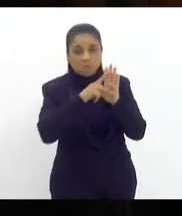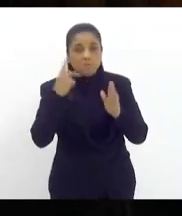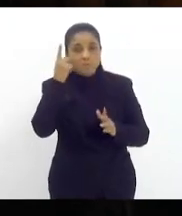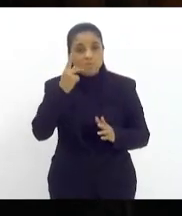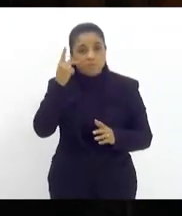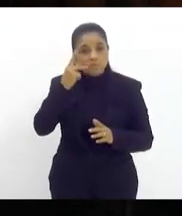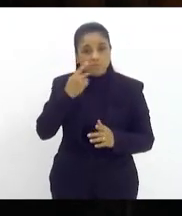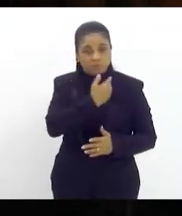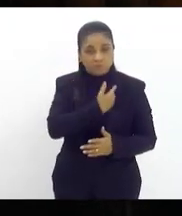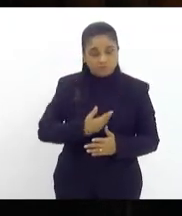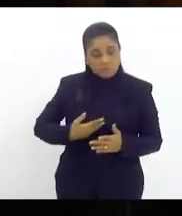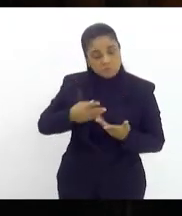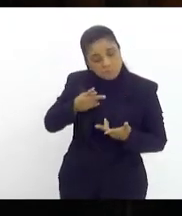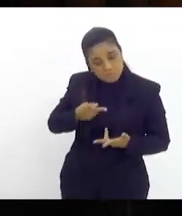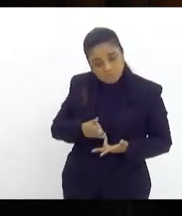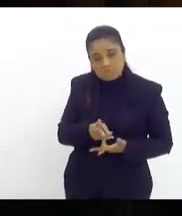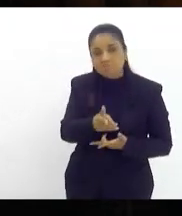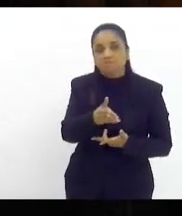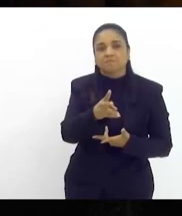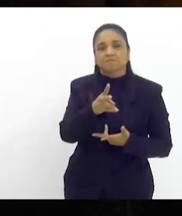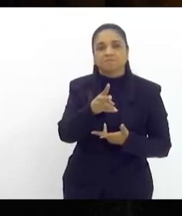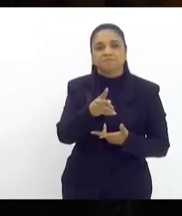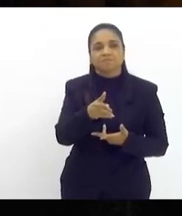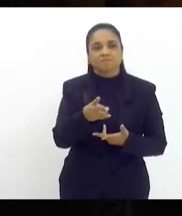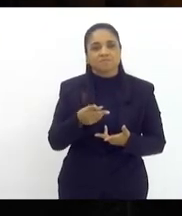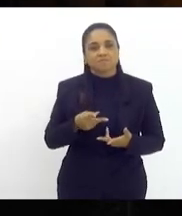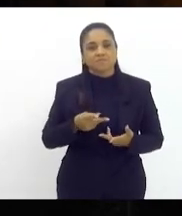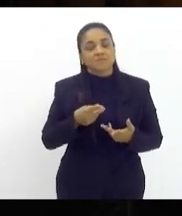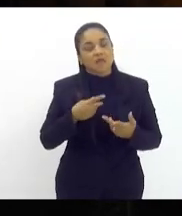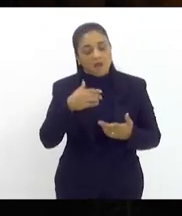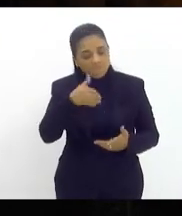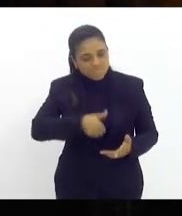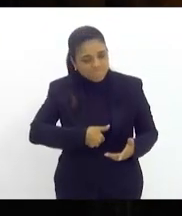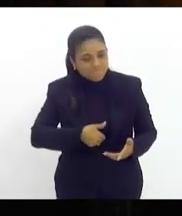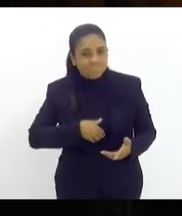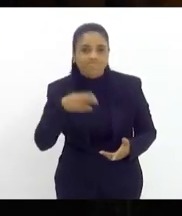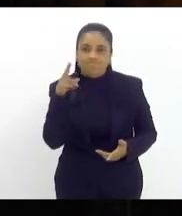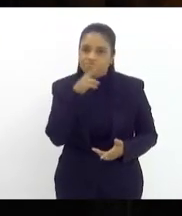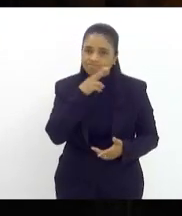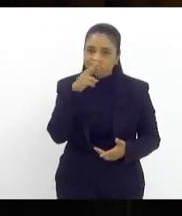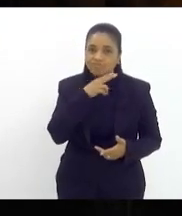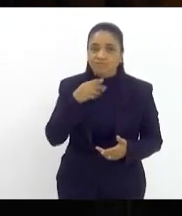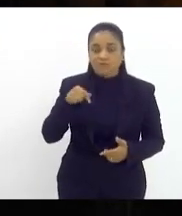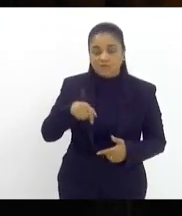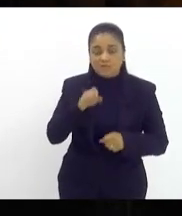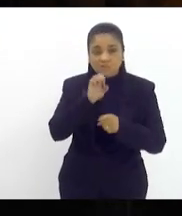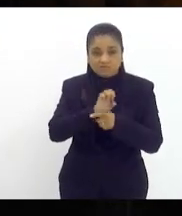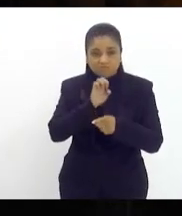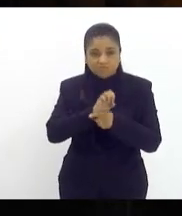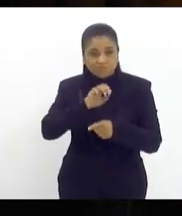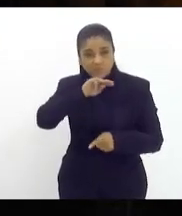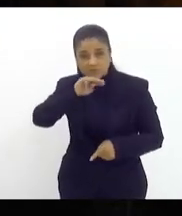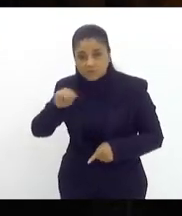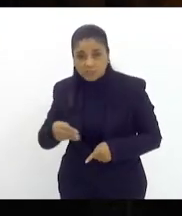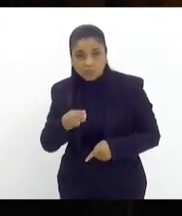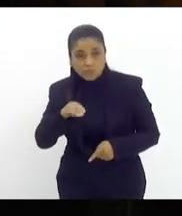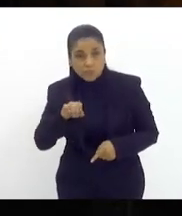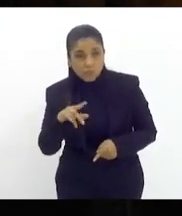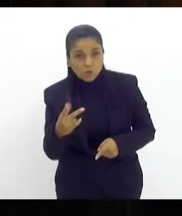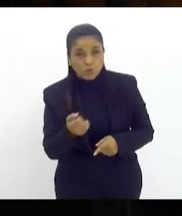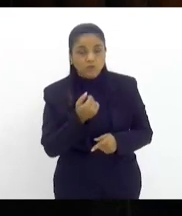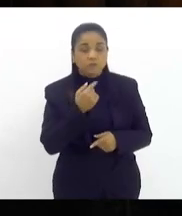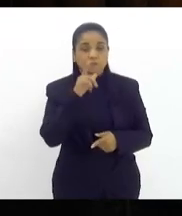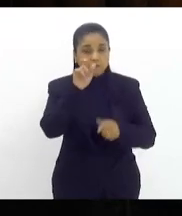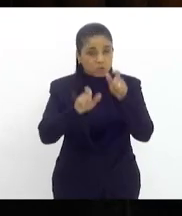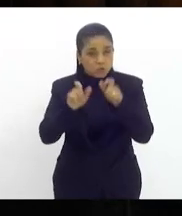permanente porque a urgência da fome se mantém o Rio de Janeiro tem 3 milhões de famintos a gente nas cidades